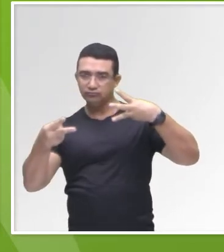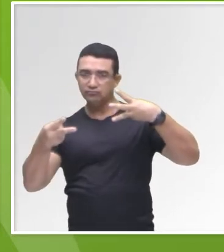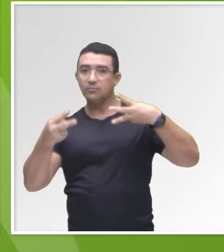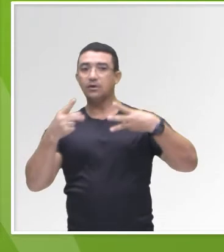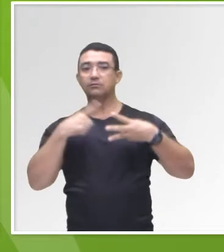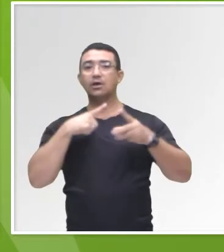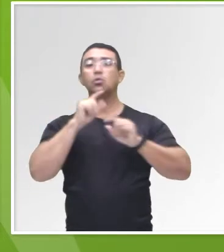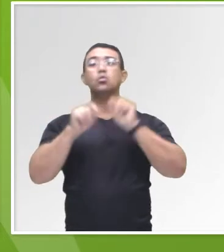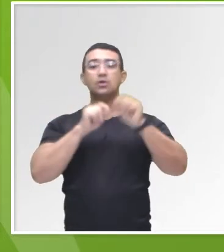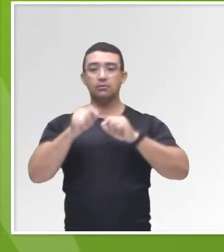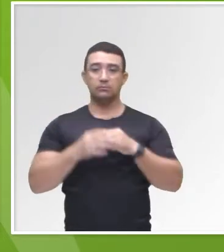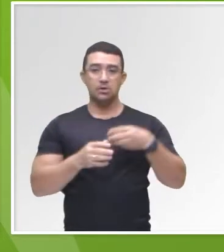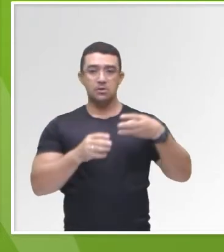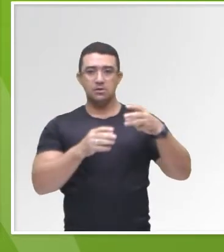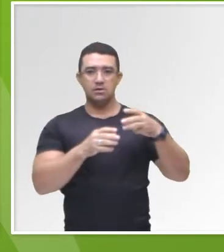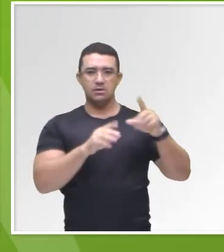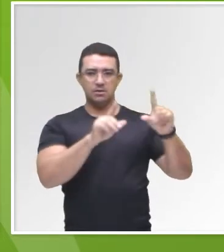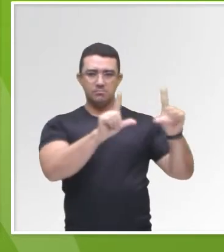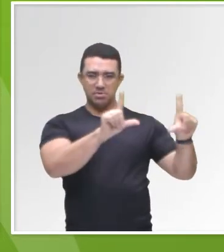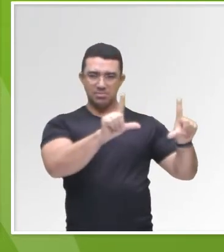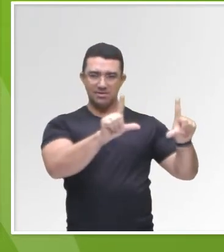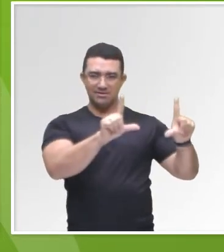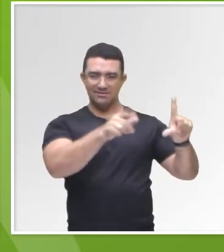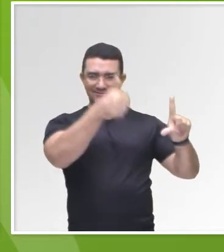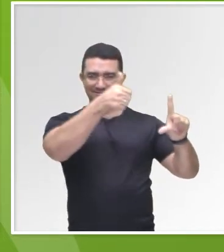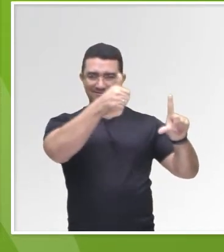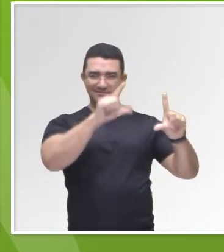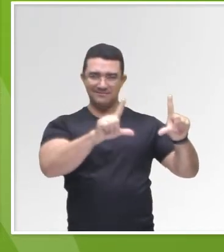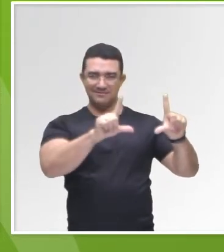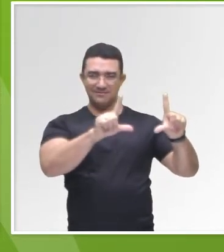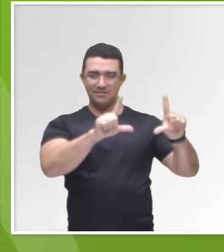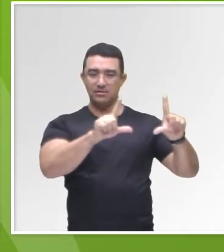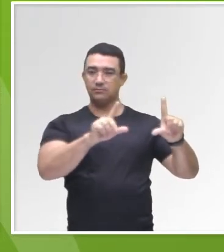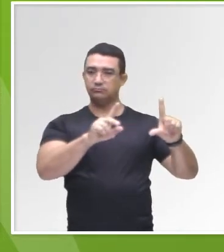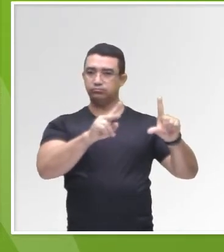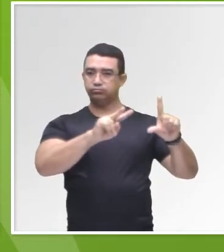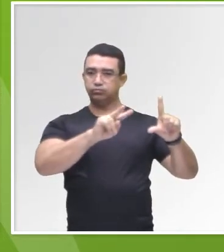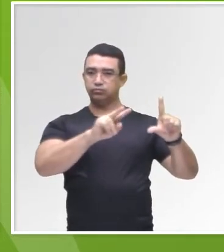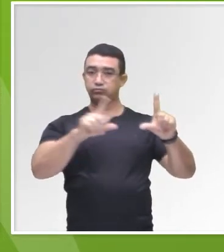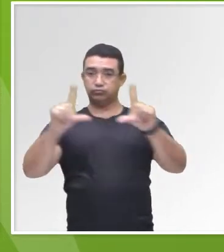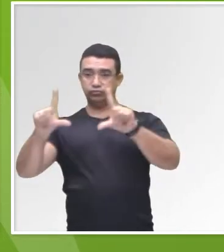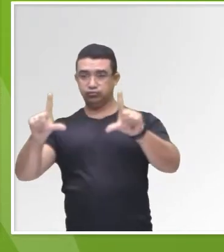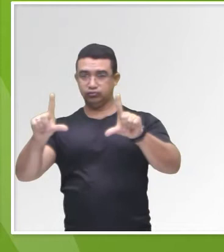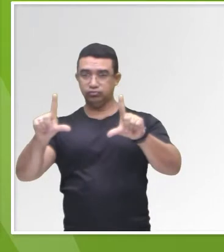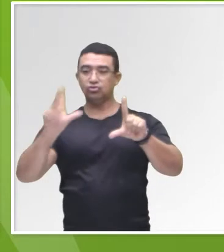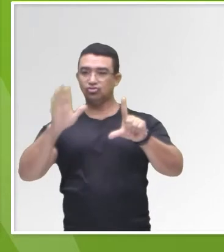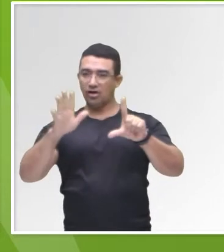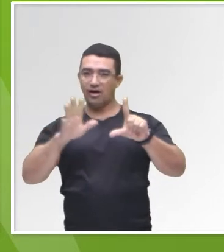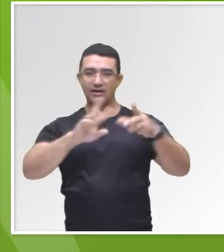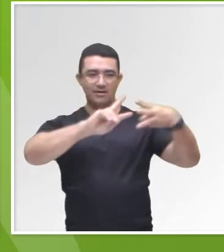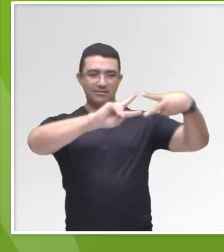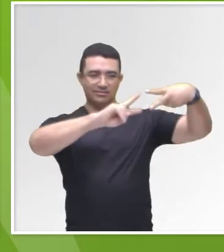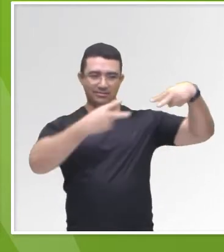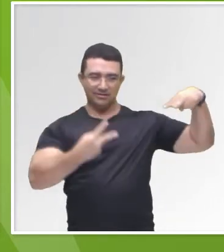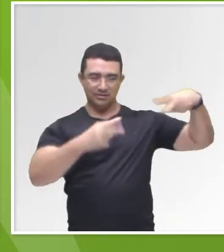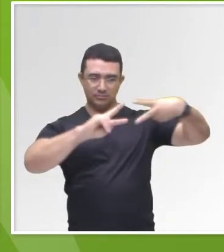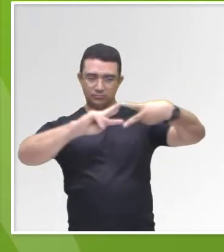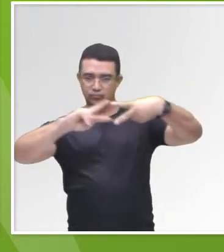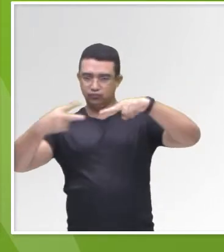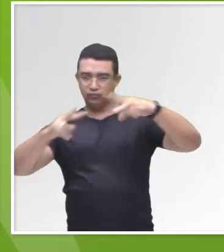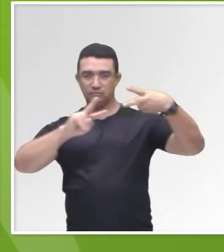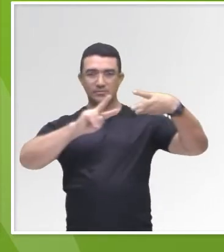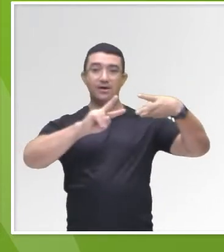aqui na primeira imagem, né? E na segunda imagem nós já temos esse DNA replicado, condensado na forma